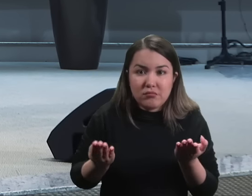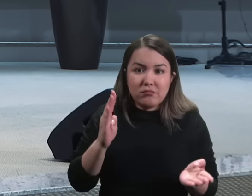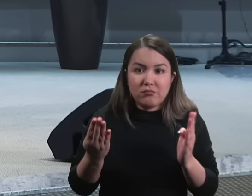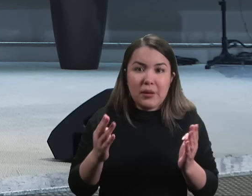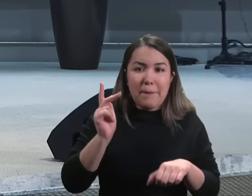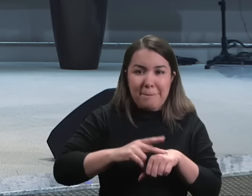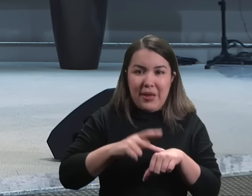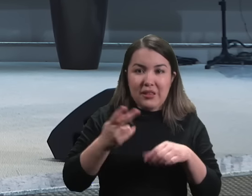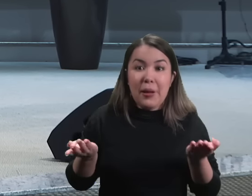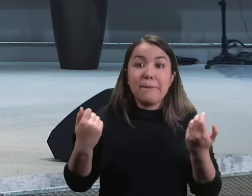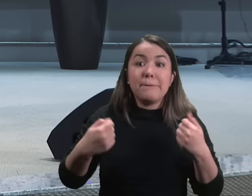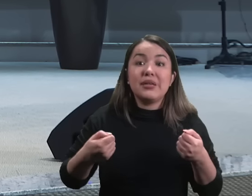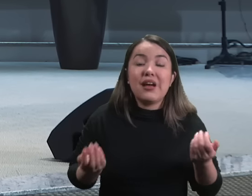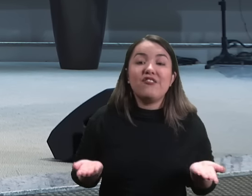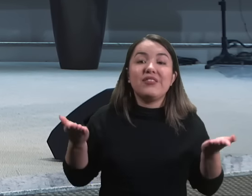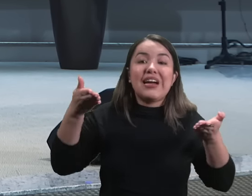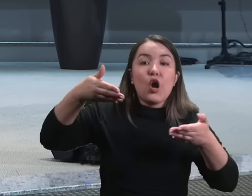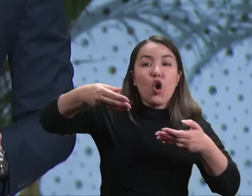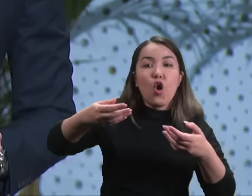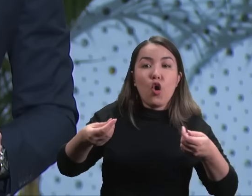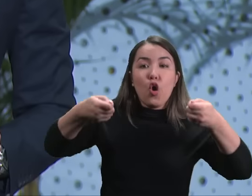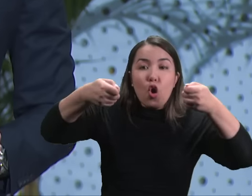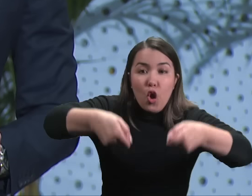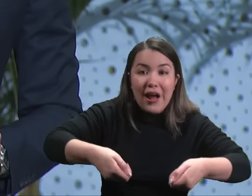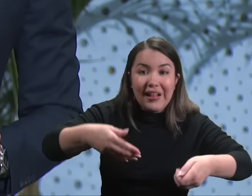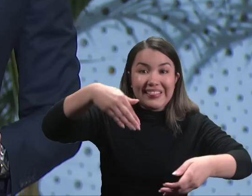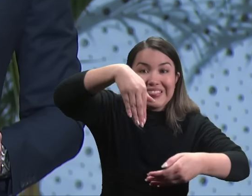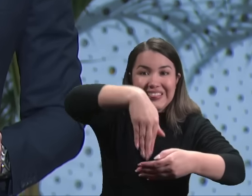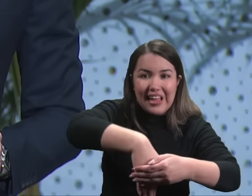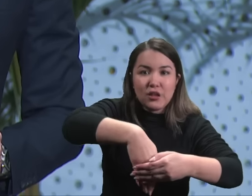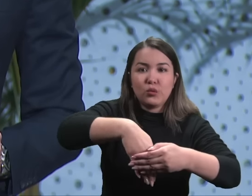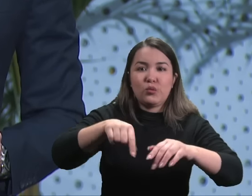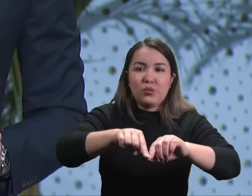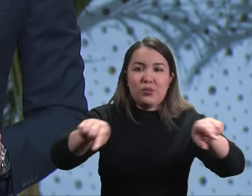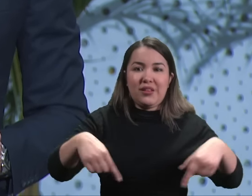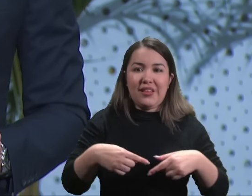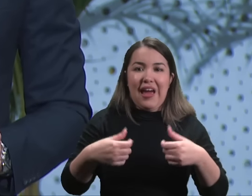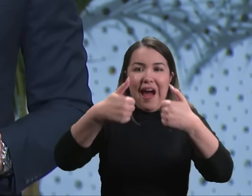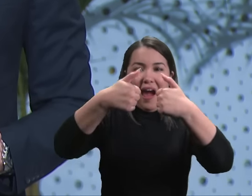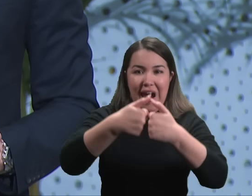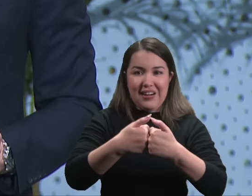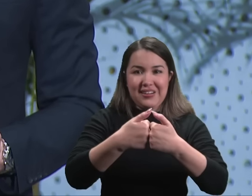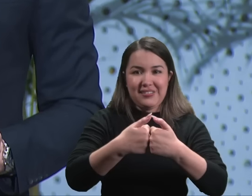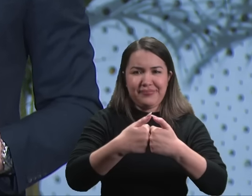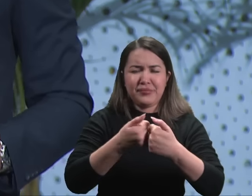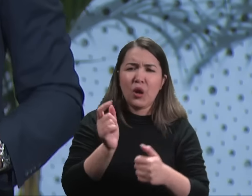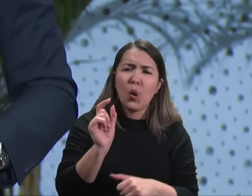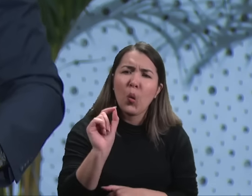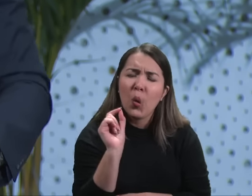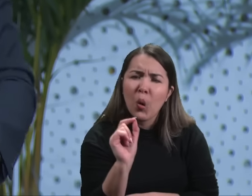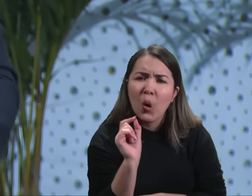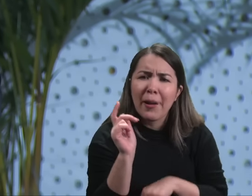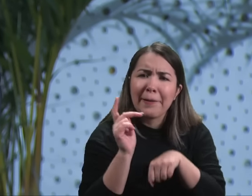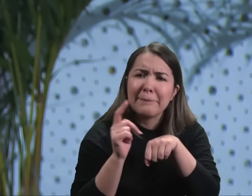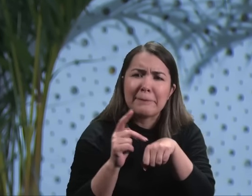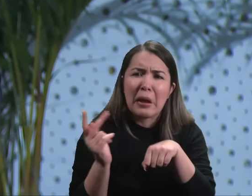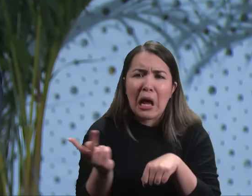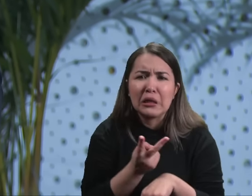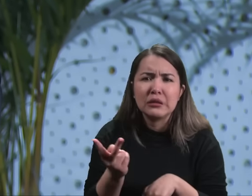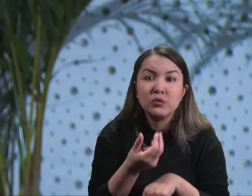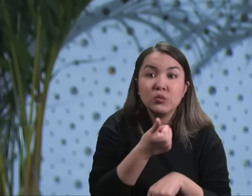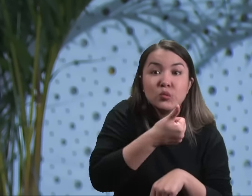da arca dentro da arca que tábuas são essas do testemunho senão os 10 mandamentos